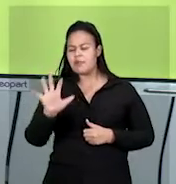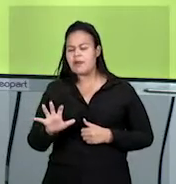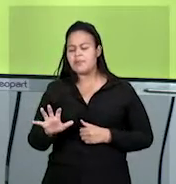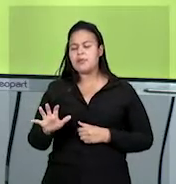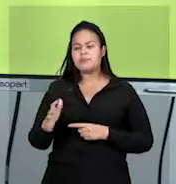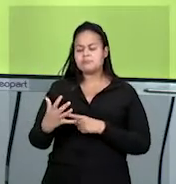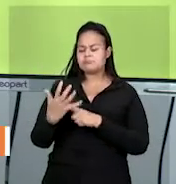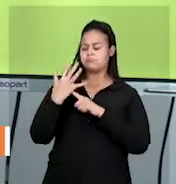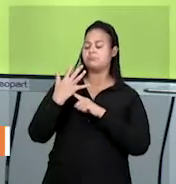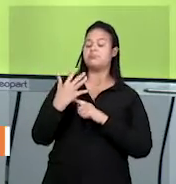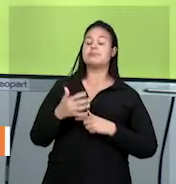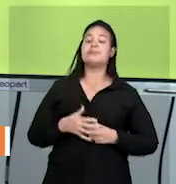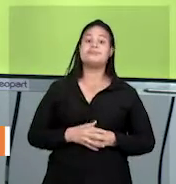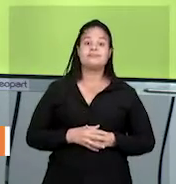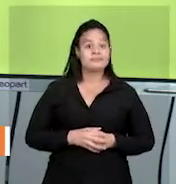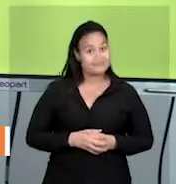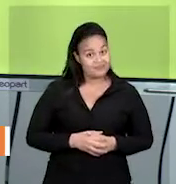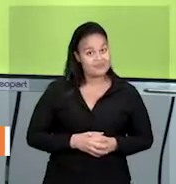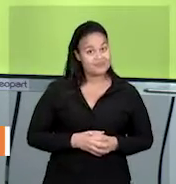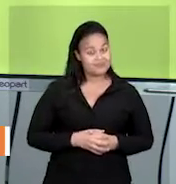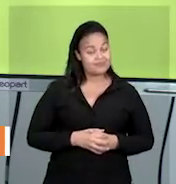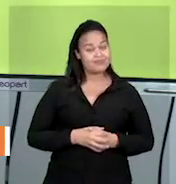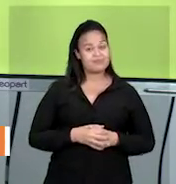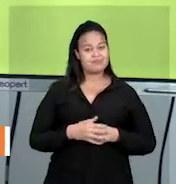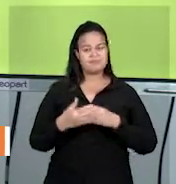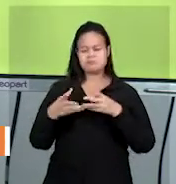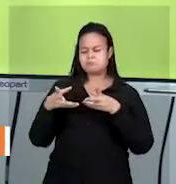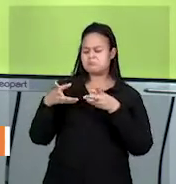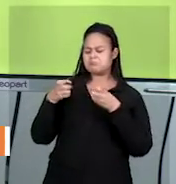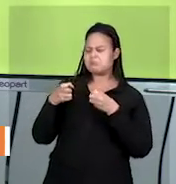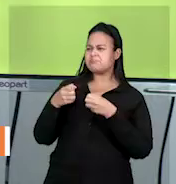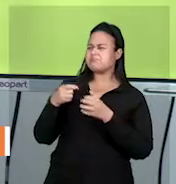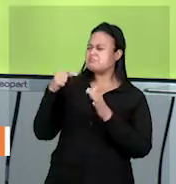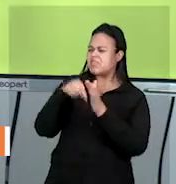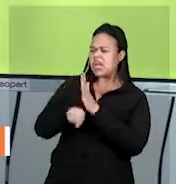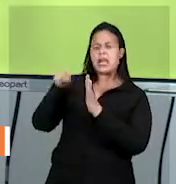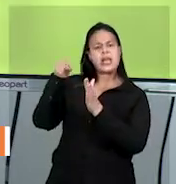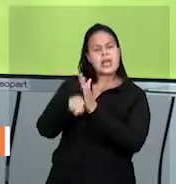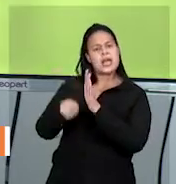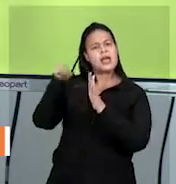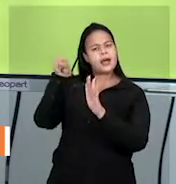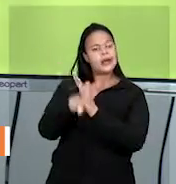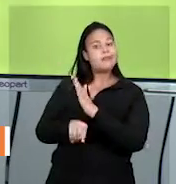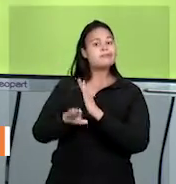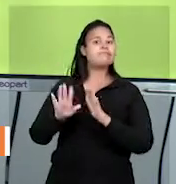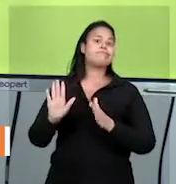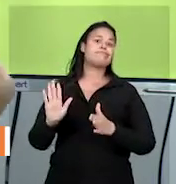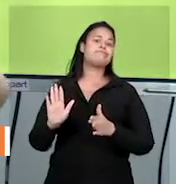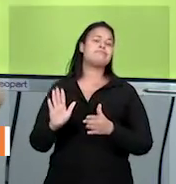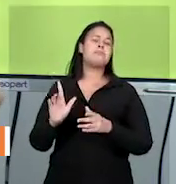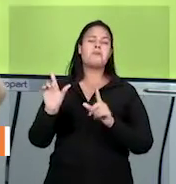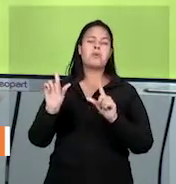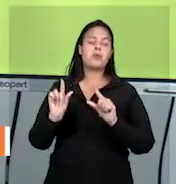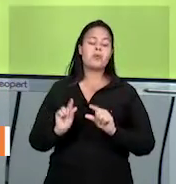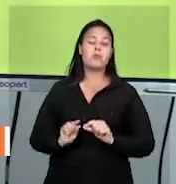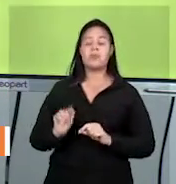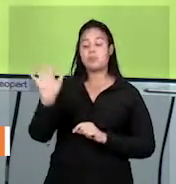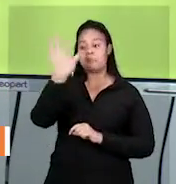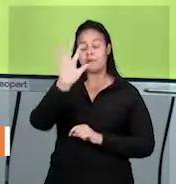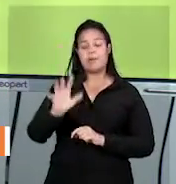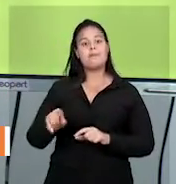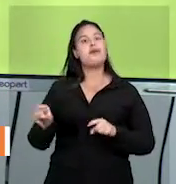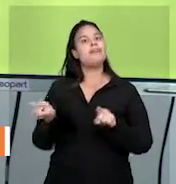gente? Vocês podem reparar que raramente as pessoas questionam mapas. E mapas também podem ser fonte de fake news.